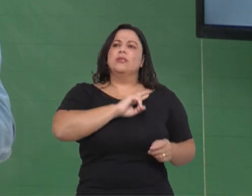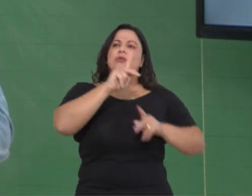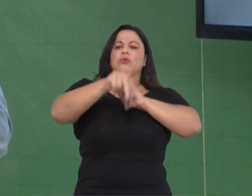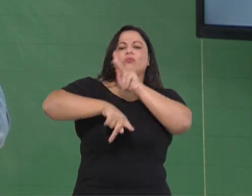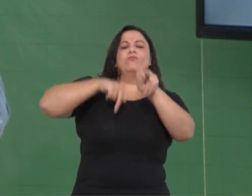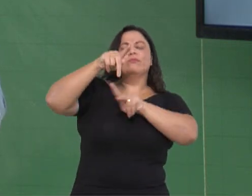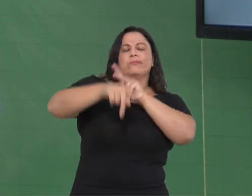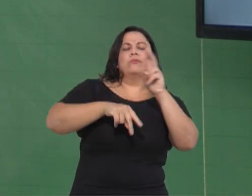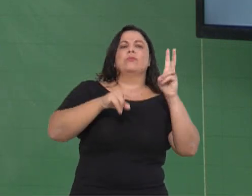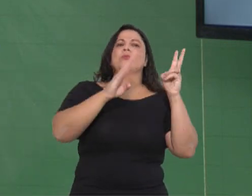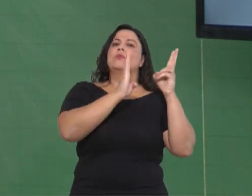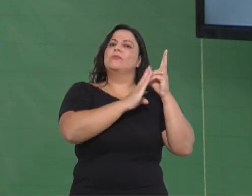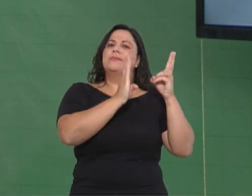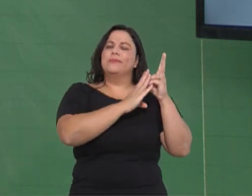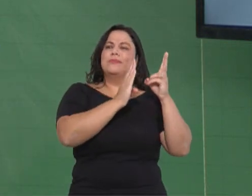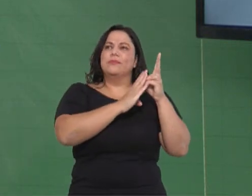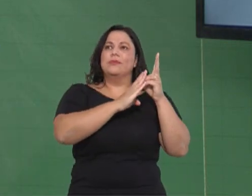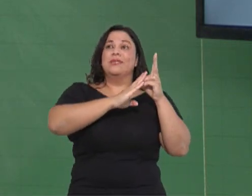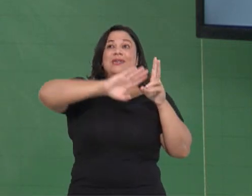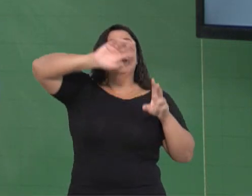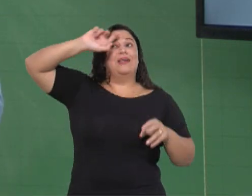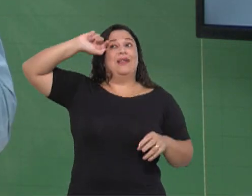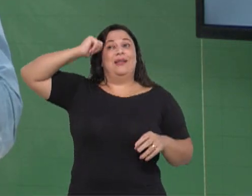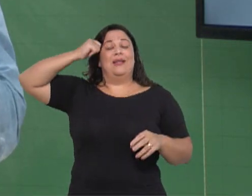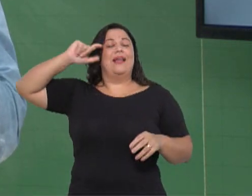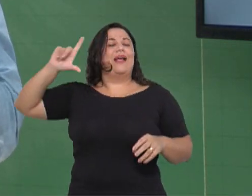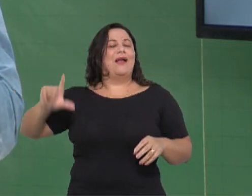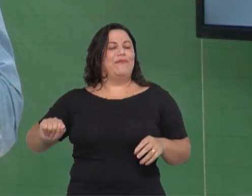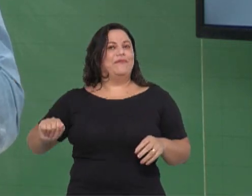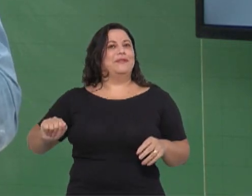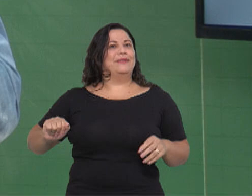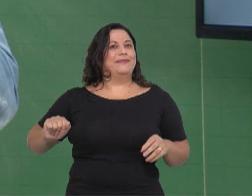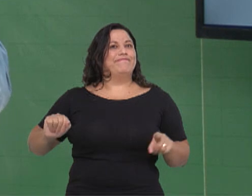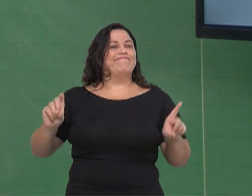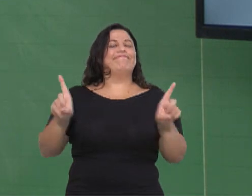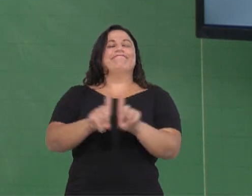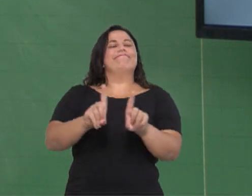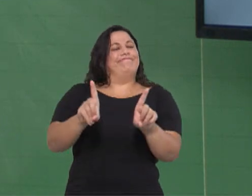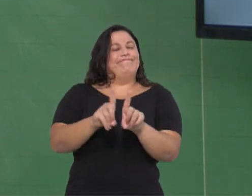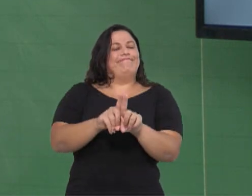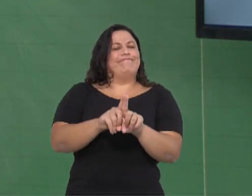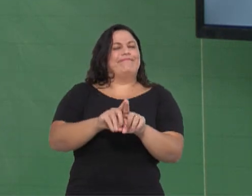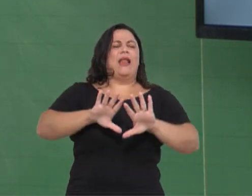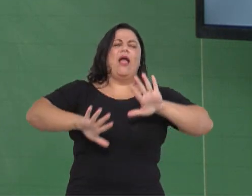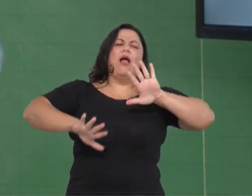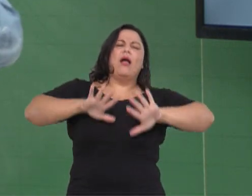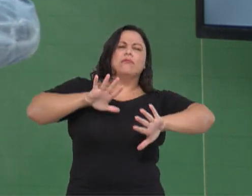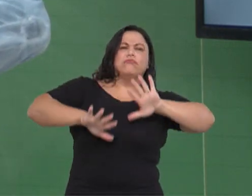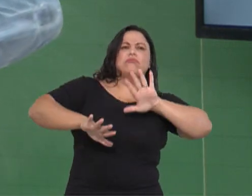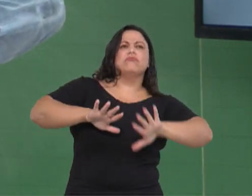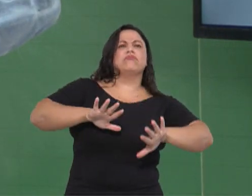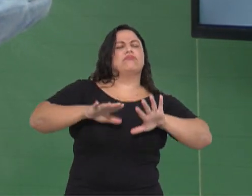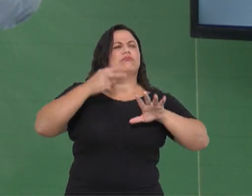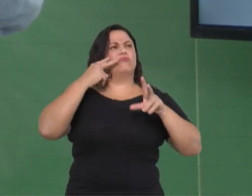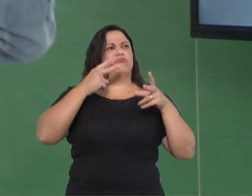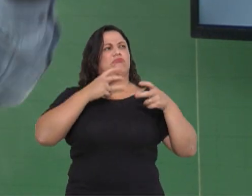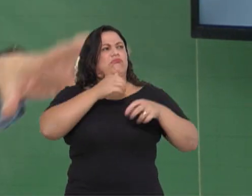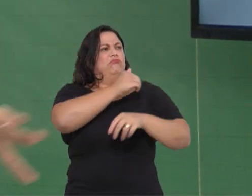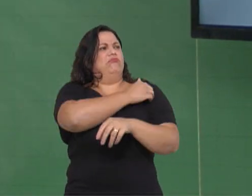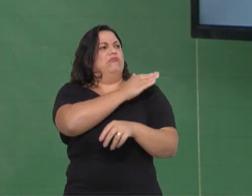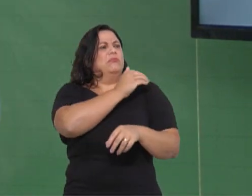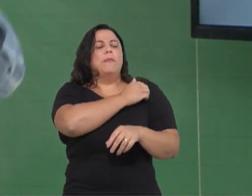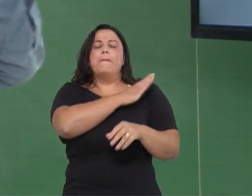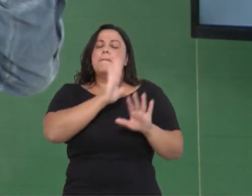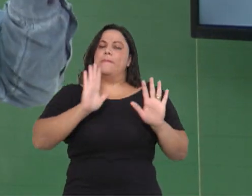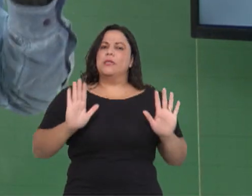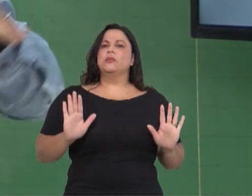povos indígenas e africanos. Isso, na verdade, até gera um pouco de preconceito. Porque quando nós pensamos nas